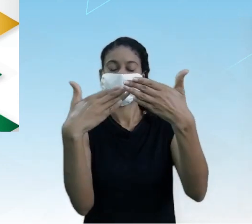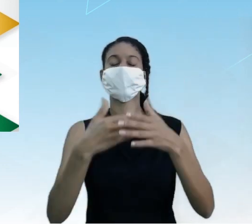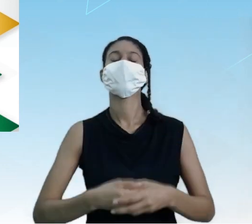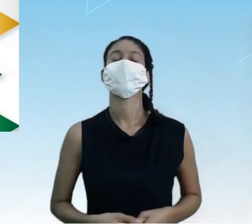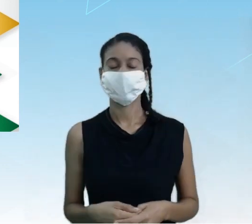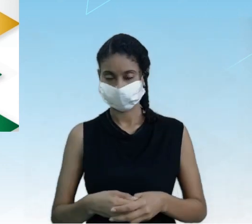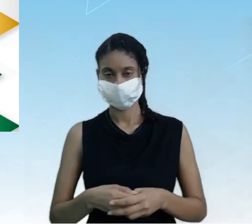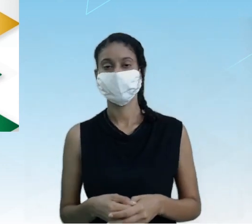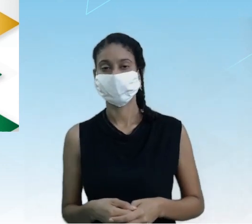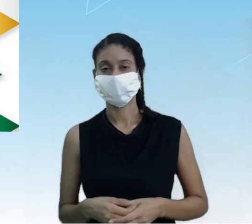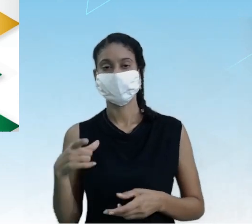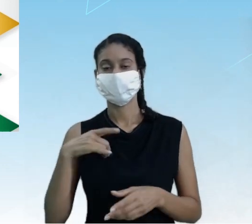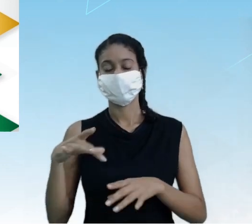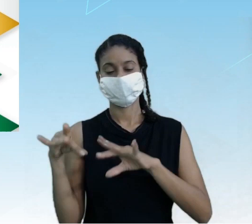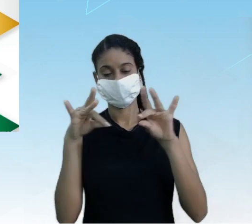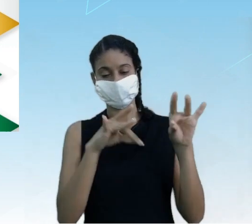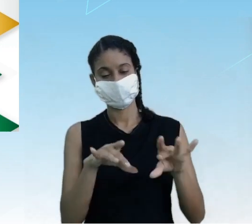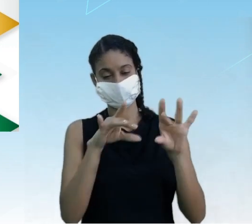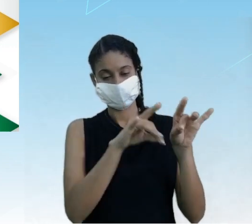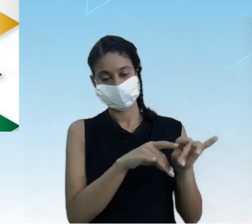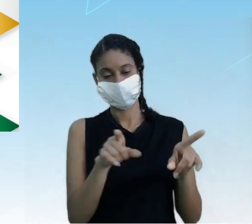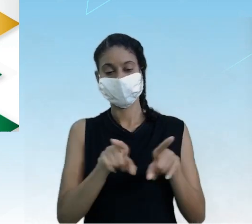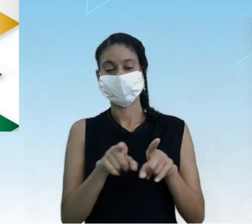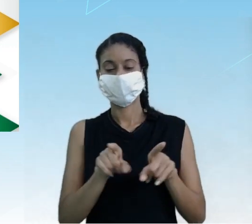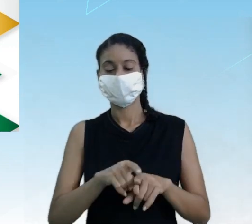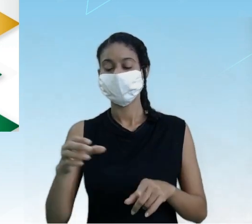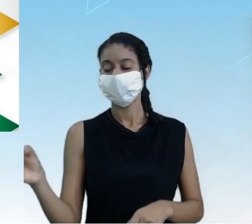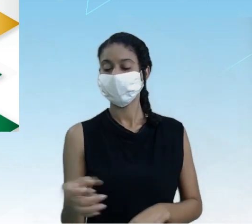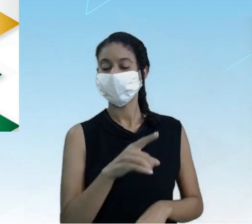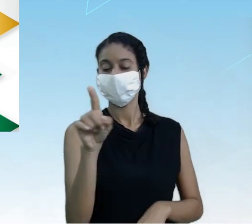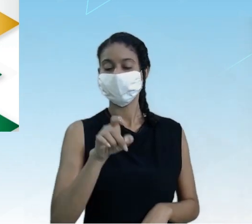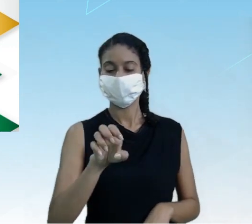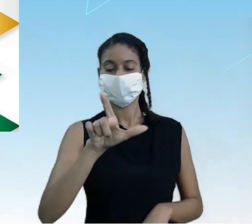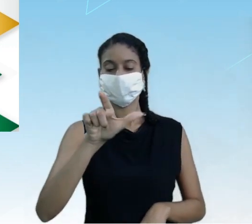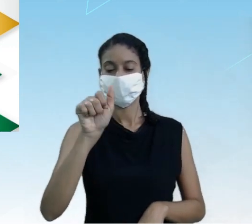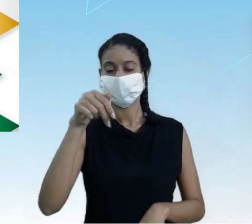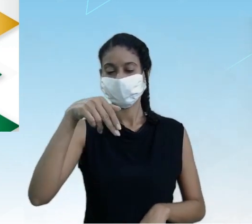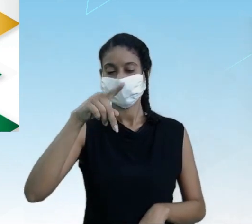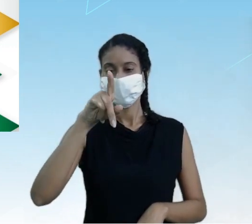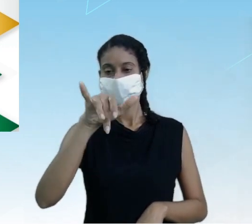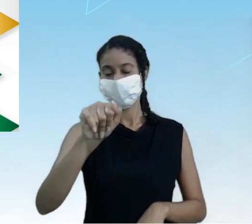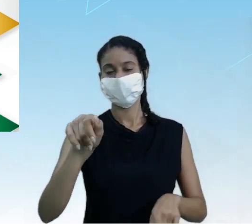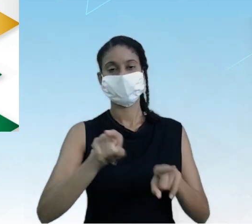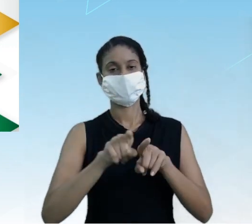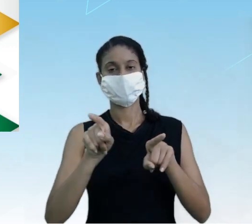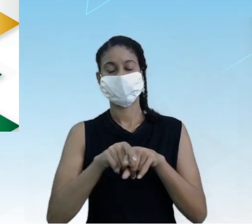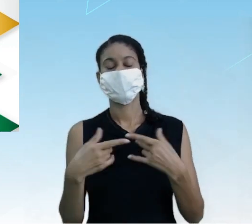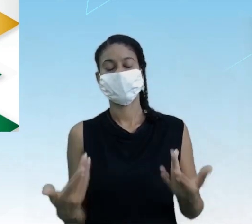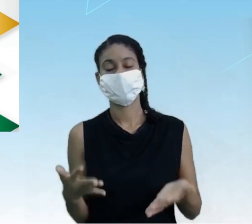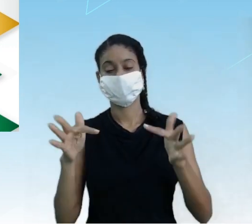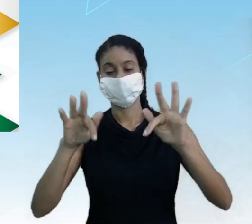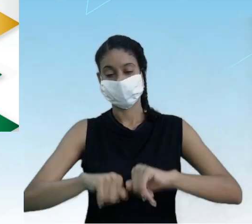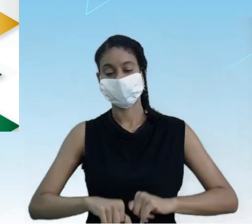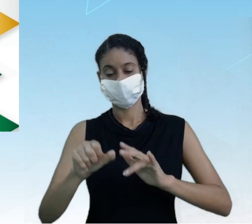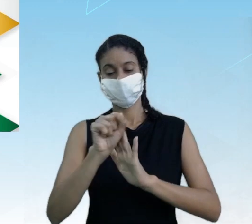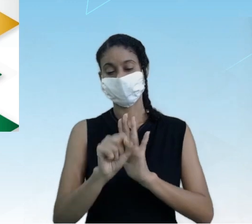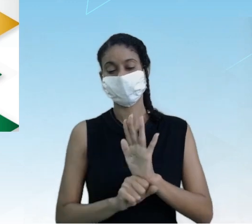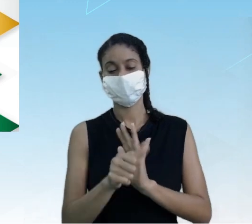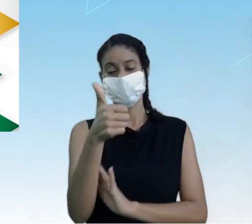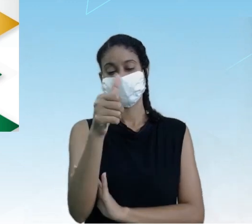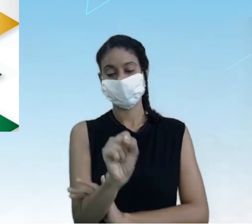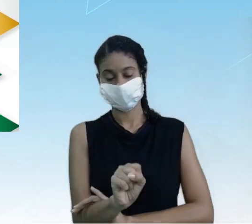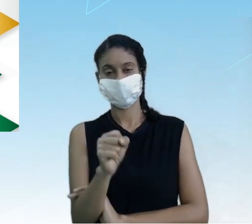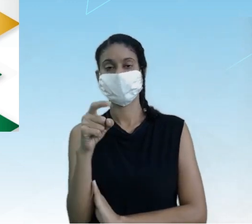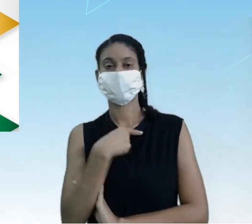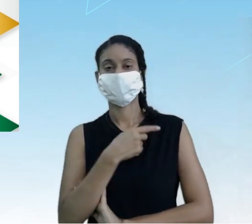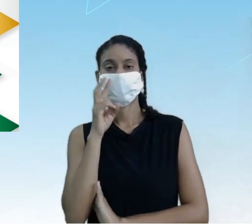Tem aí Australia and New Zealand, Austrália e Nova Zelândia. Então, no final do século